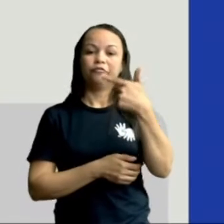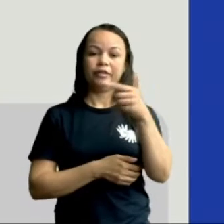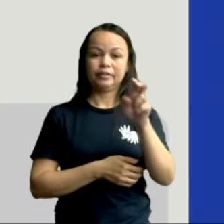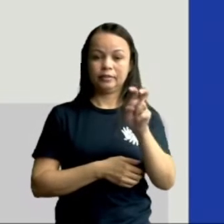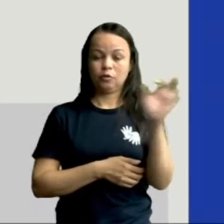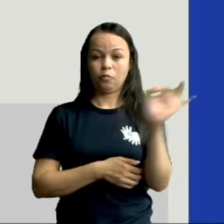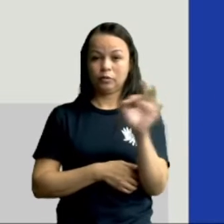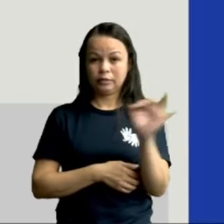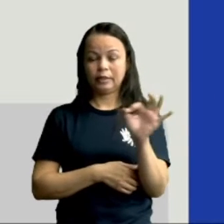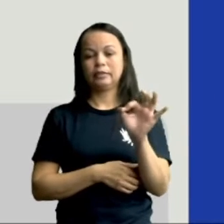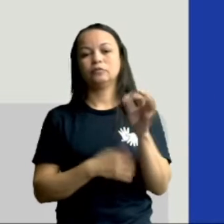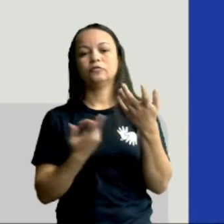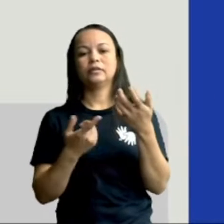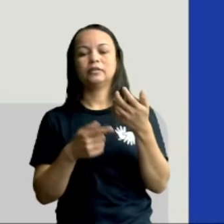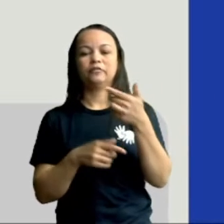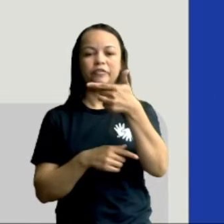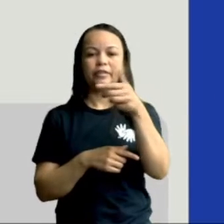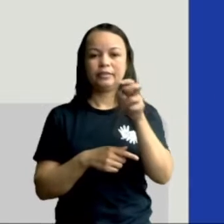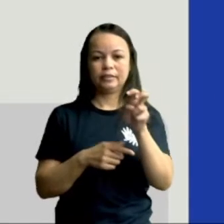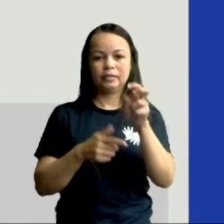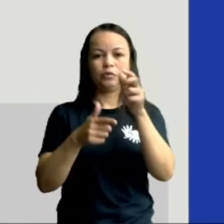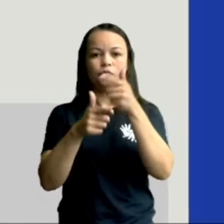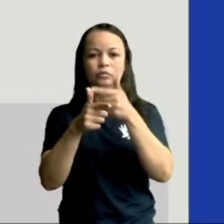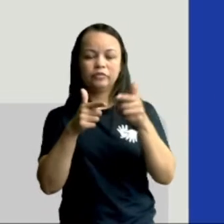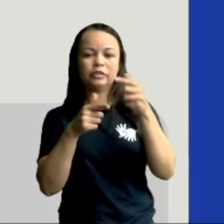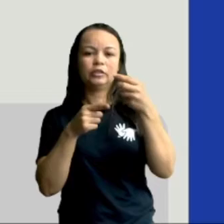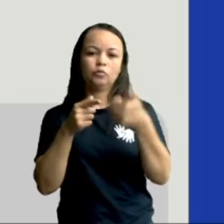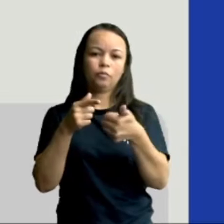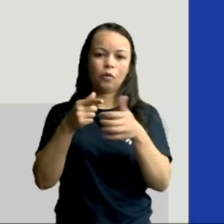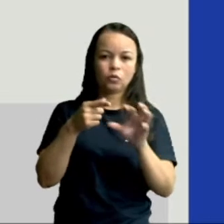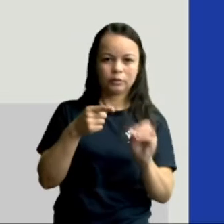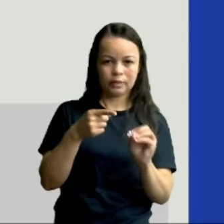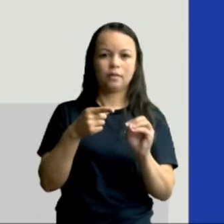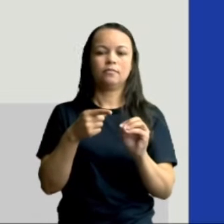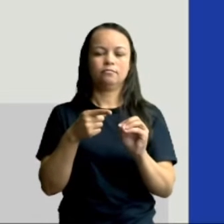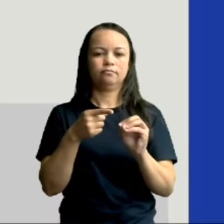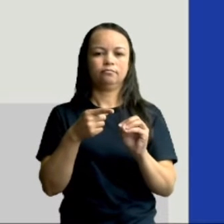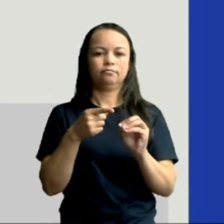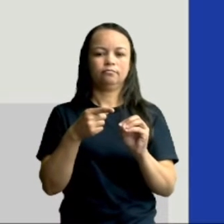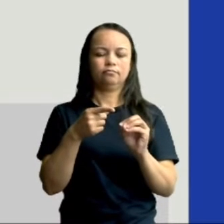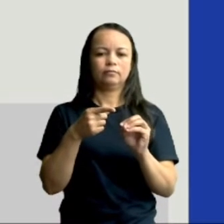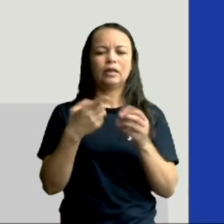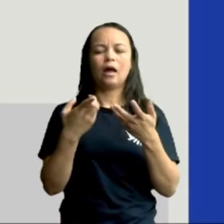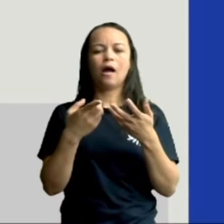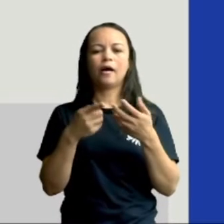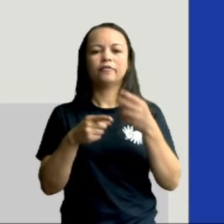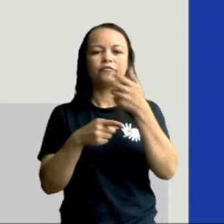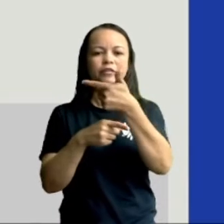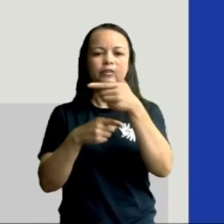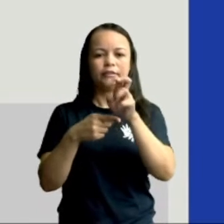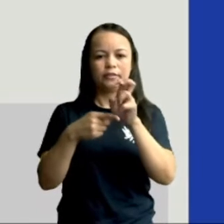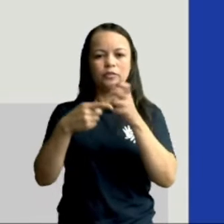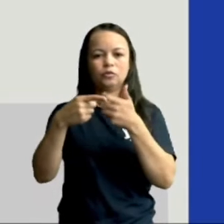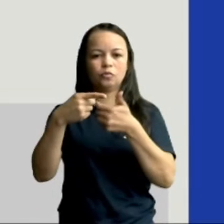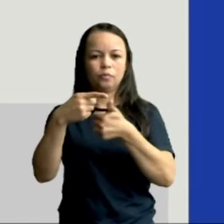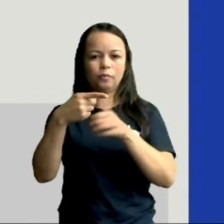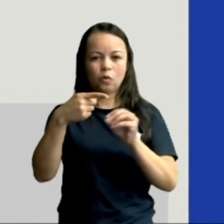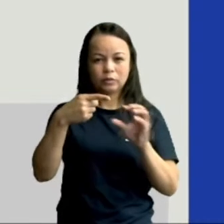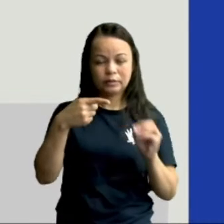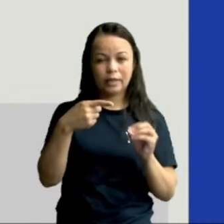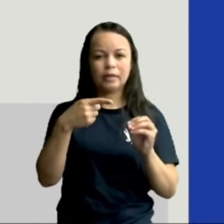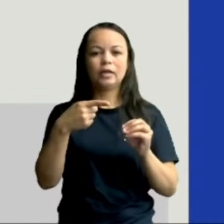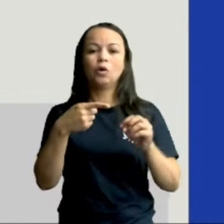ser igual a 25 sobre 100. E aí eu faço essa divisão por um mesmo valor em que a minha fração